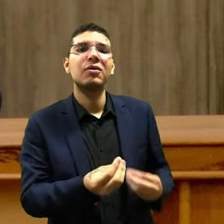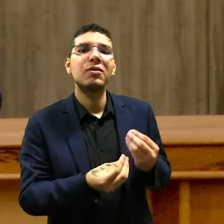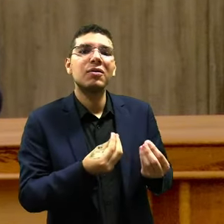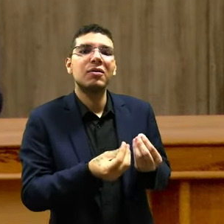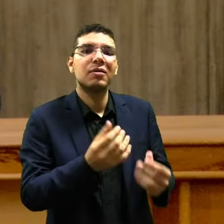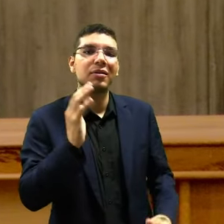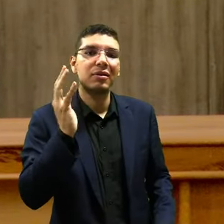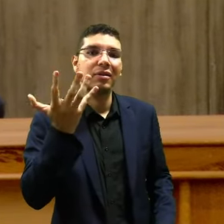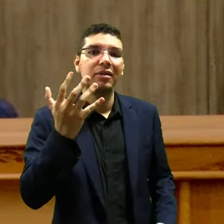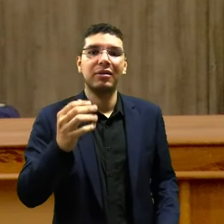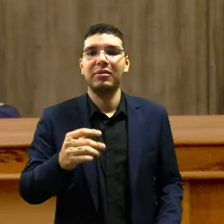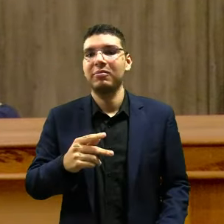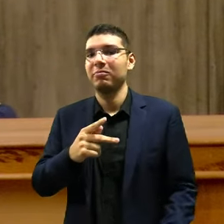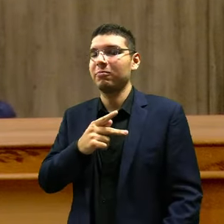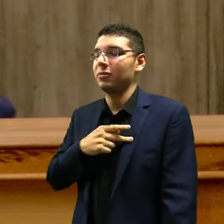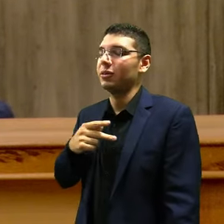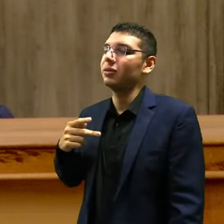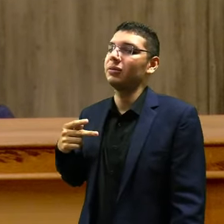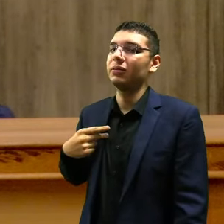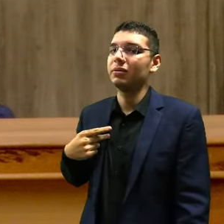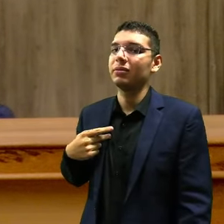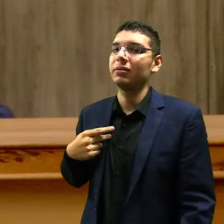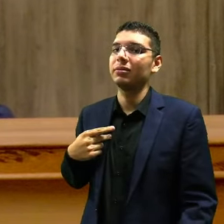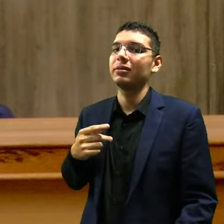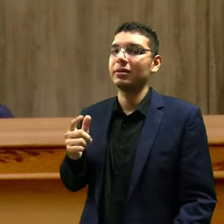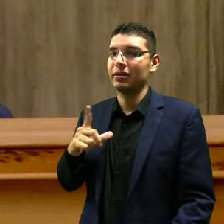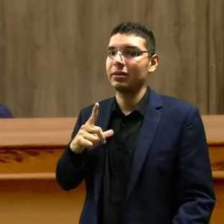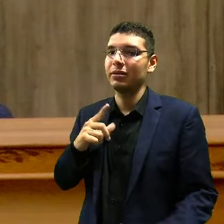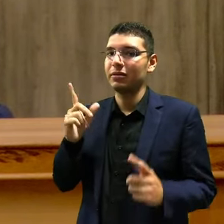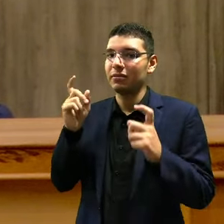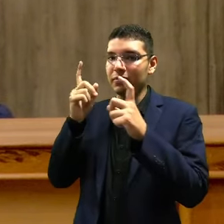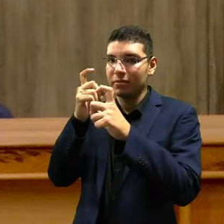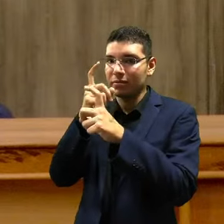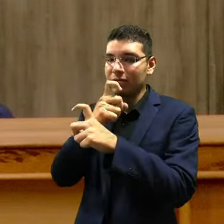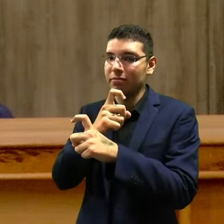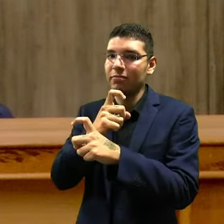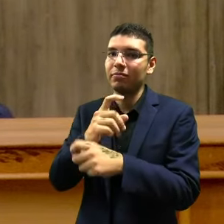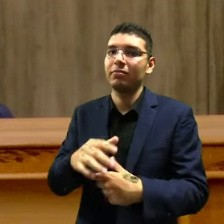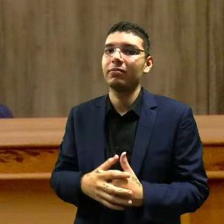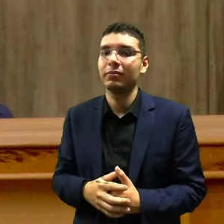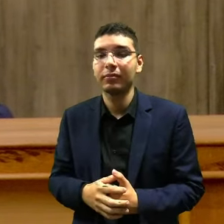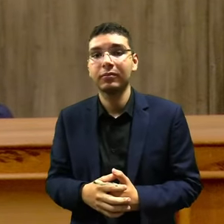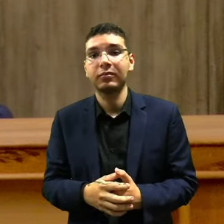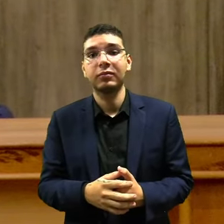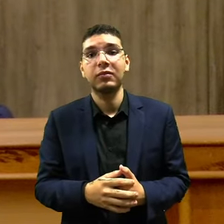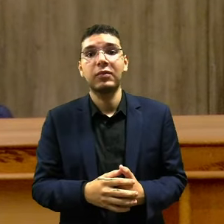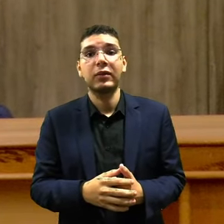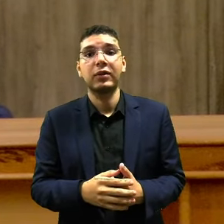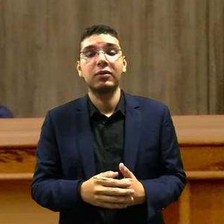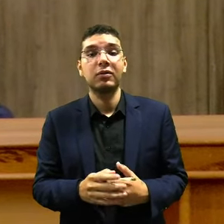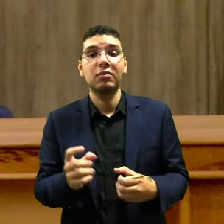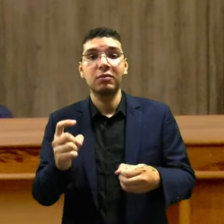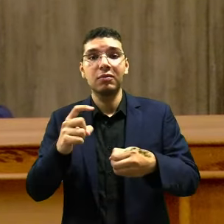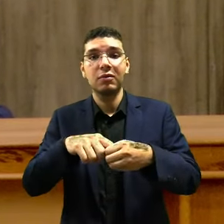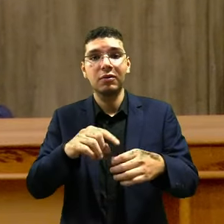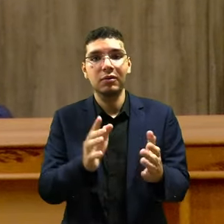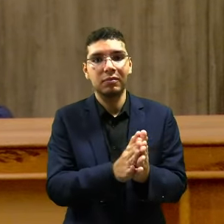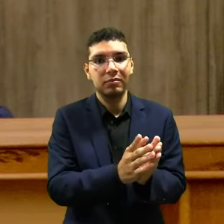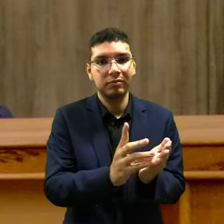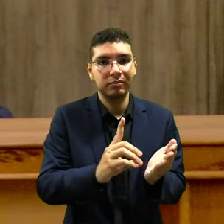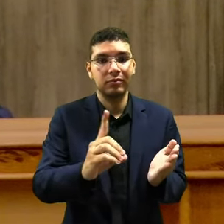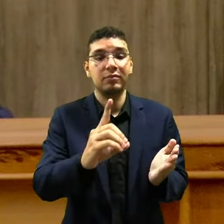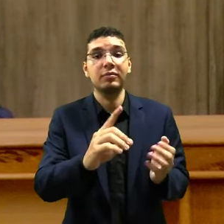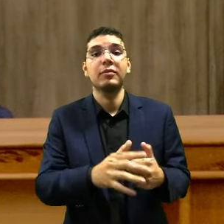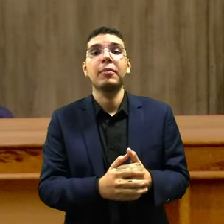mistério Noemi vai entrando na cidade aí diz Noemi Tu perdeu o marido perdeu os filhos e aí ela